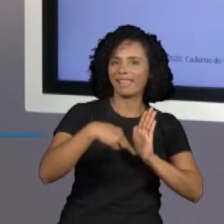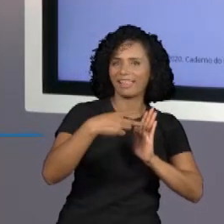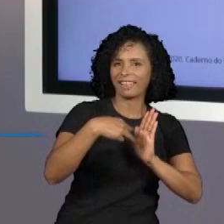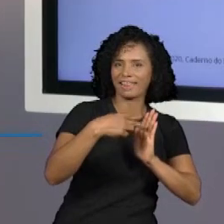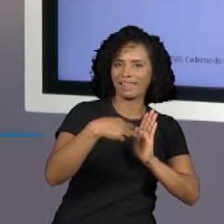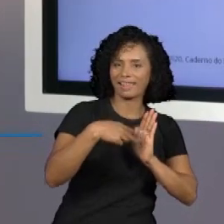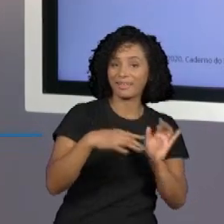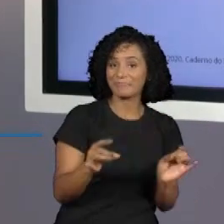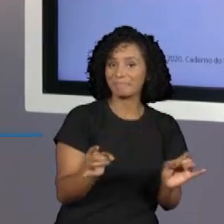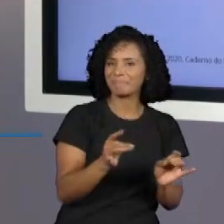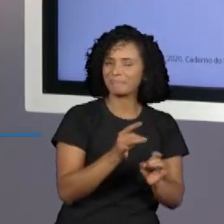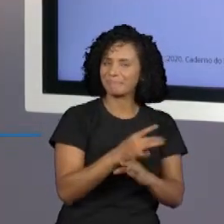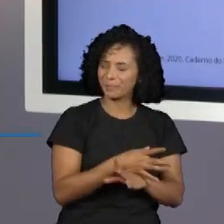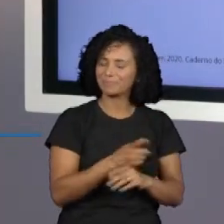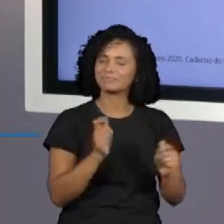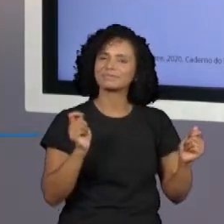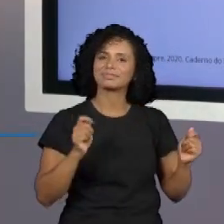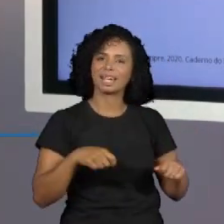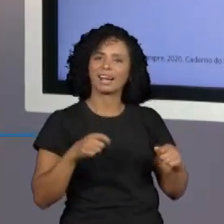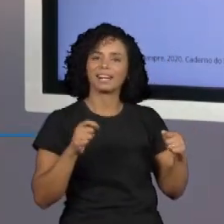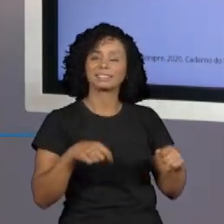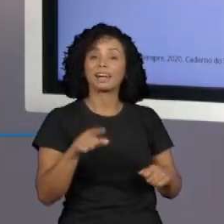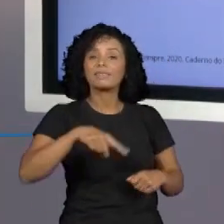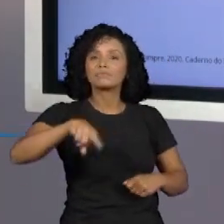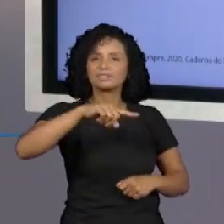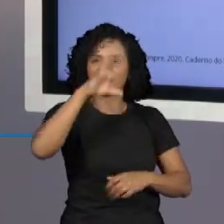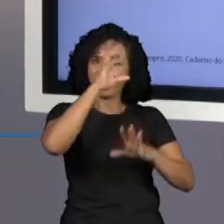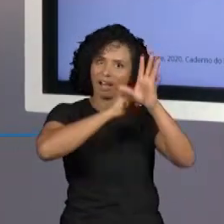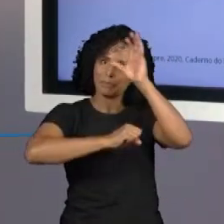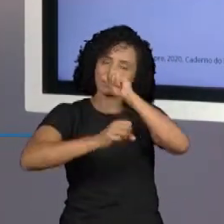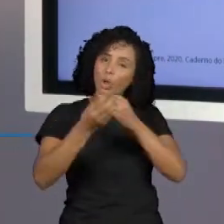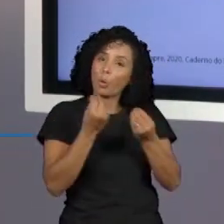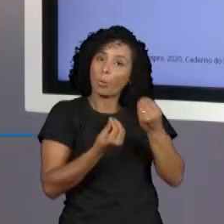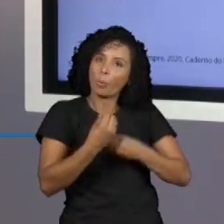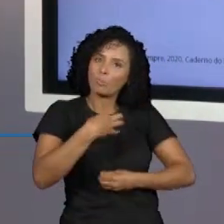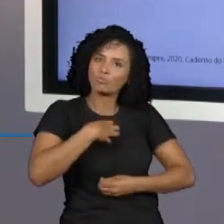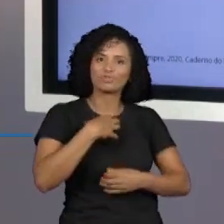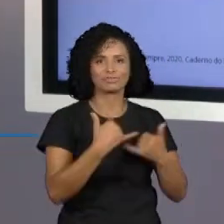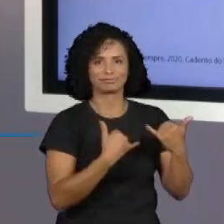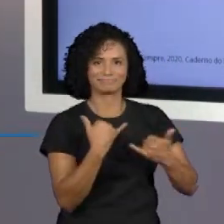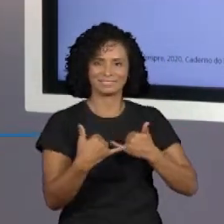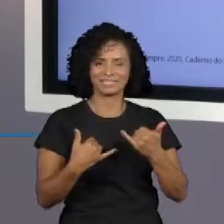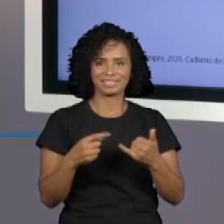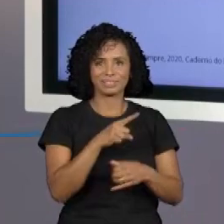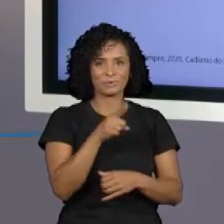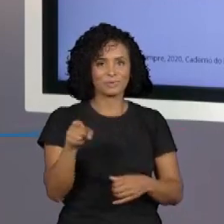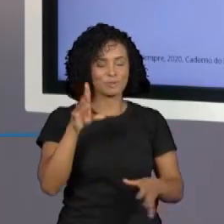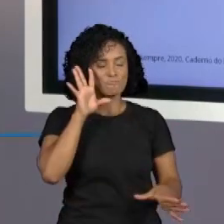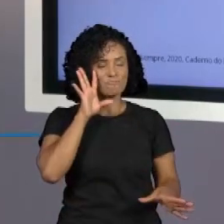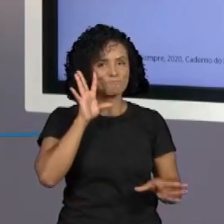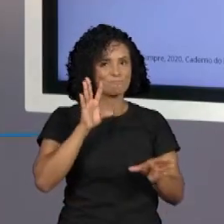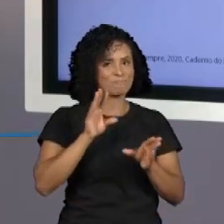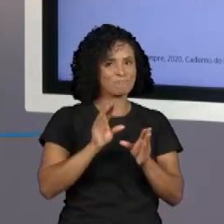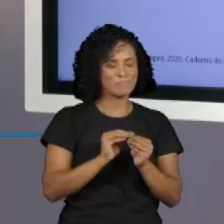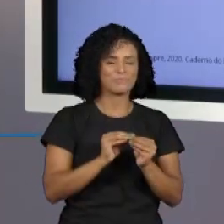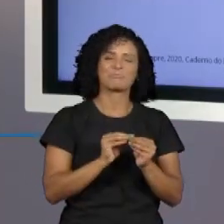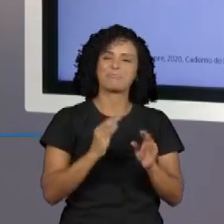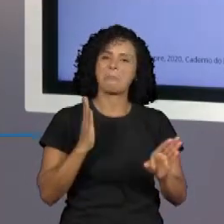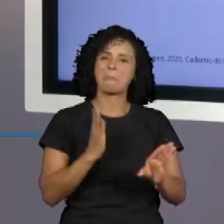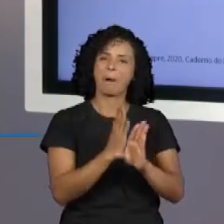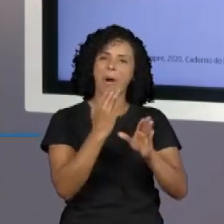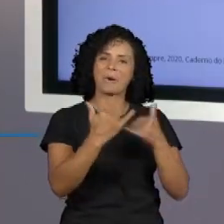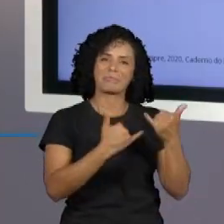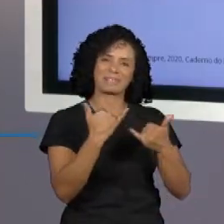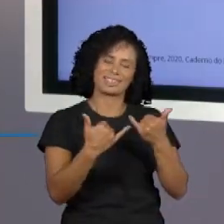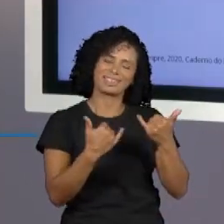trouxe aí a finalidade, que era instruir sobre uma brincadeira, e vocês entenderam qual era a brincadeira, que no